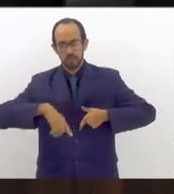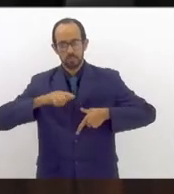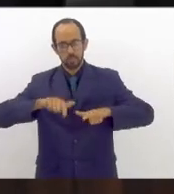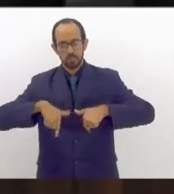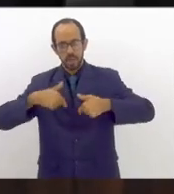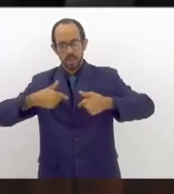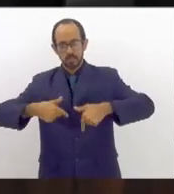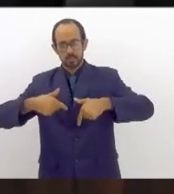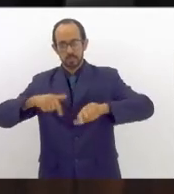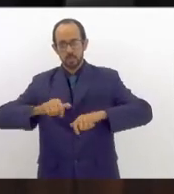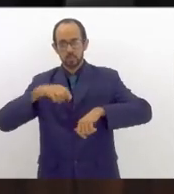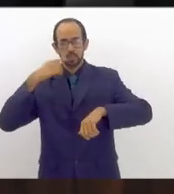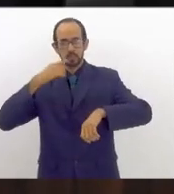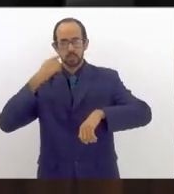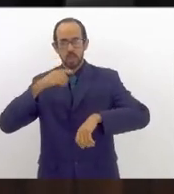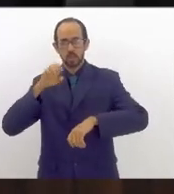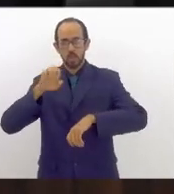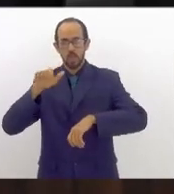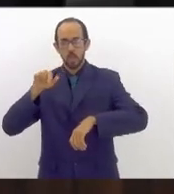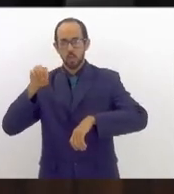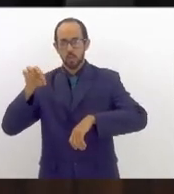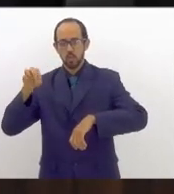Elton Cristo